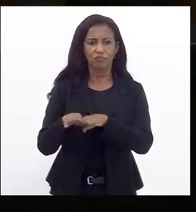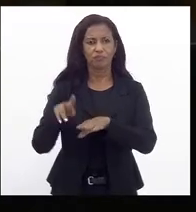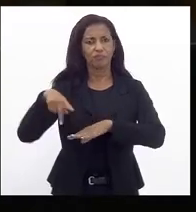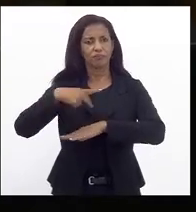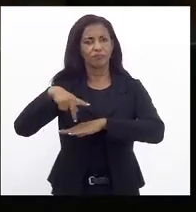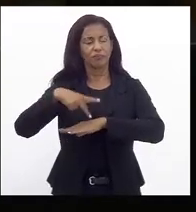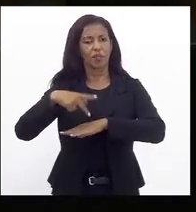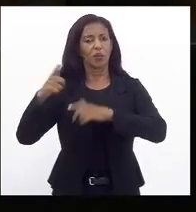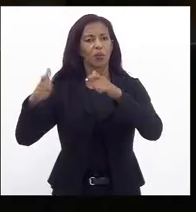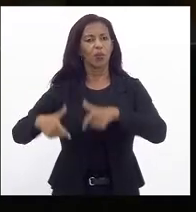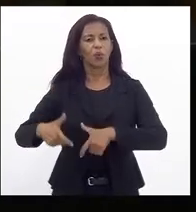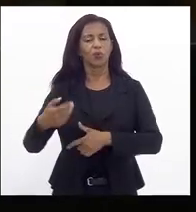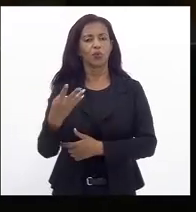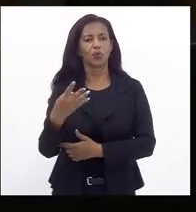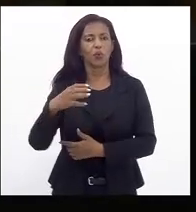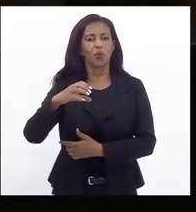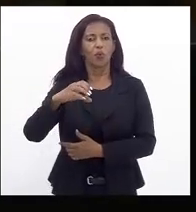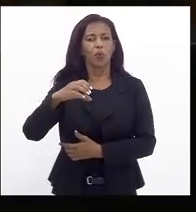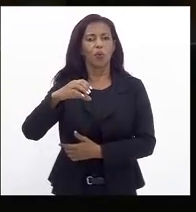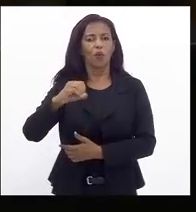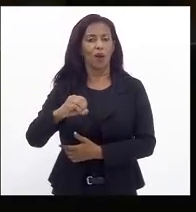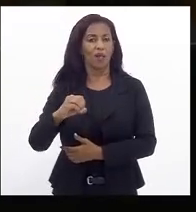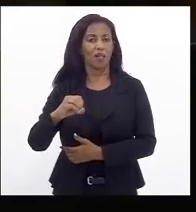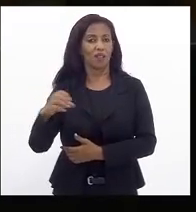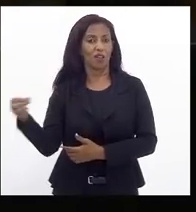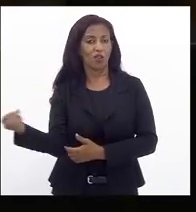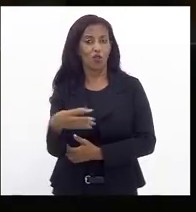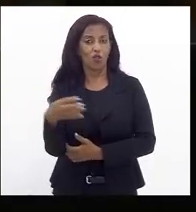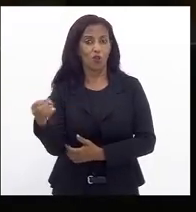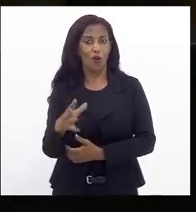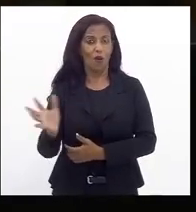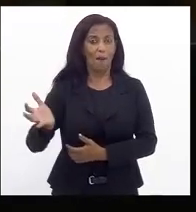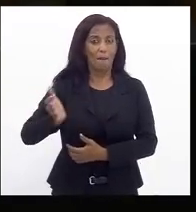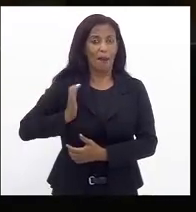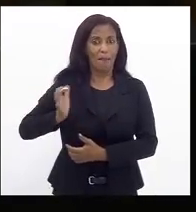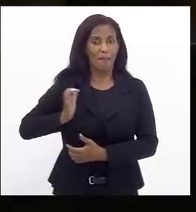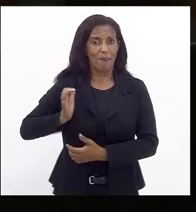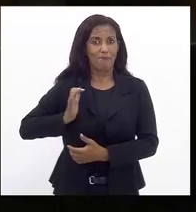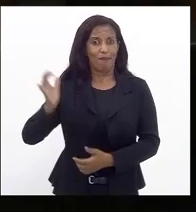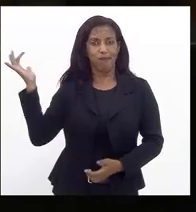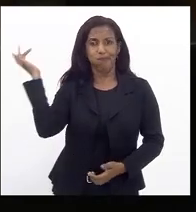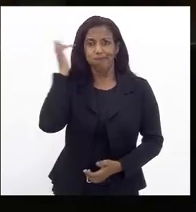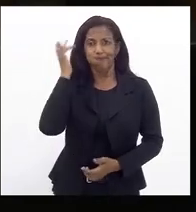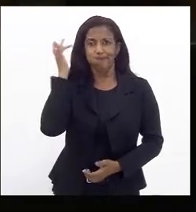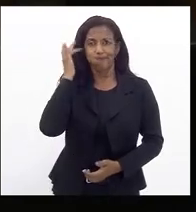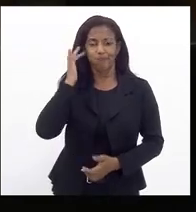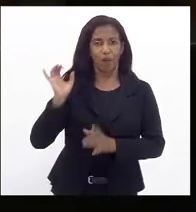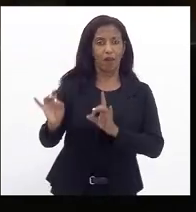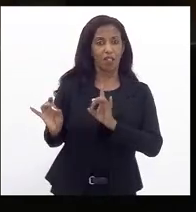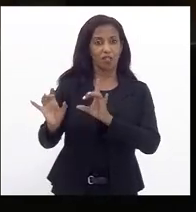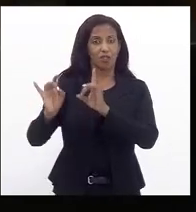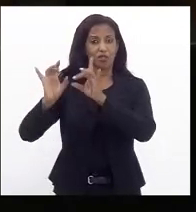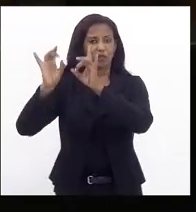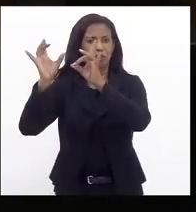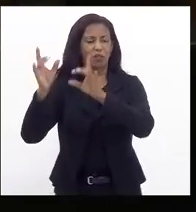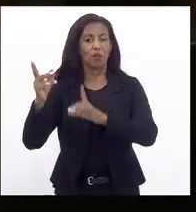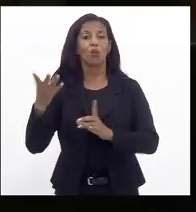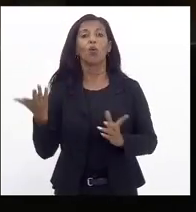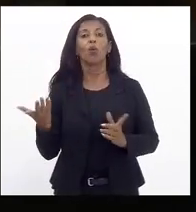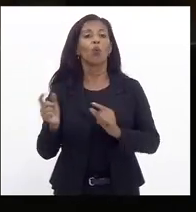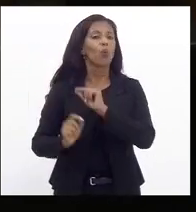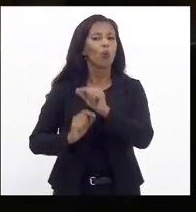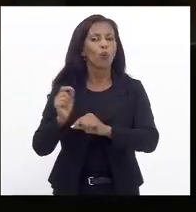hoje 40 novos bilionários surgiram surgiram especial com a